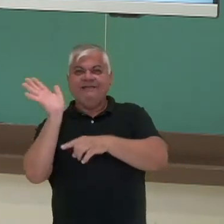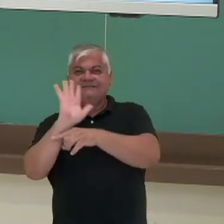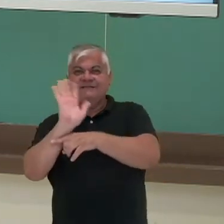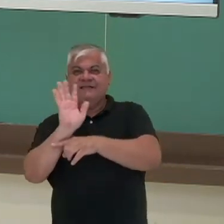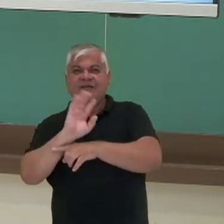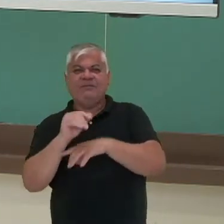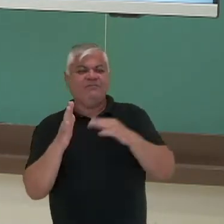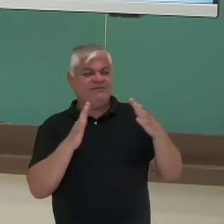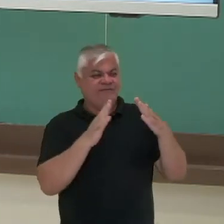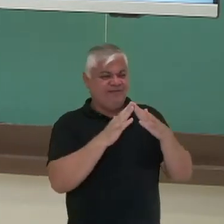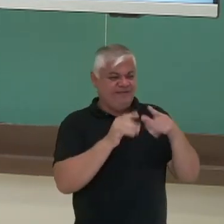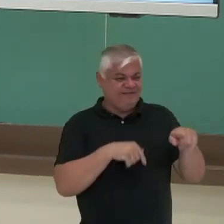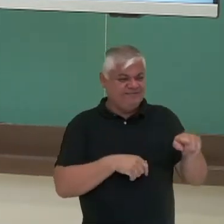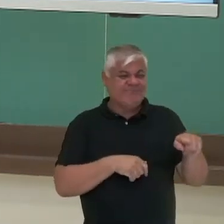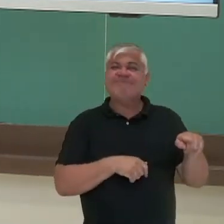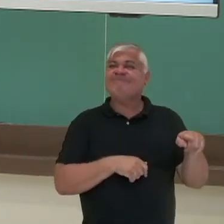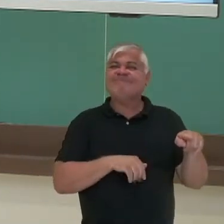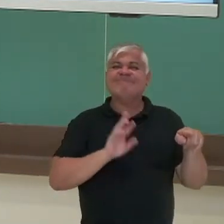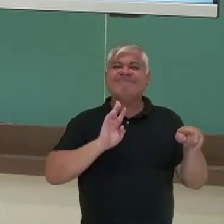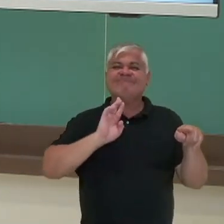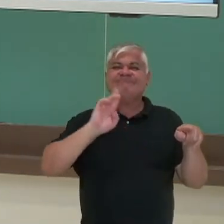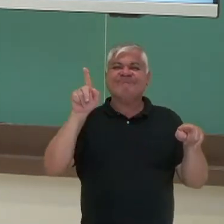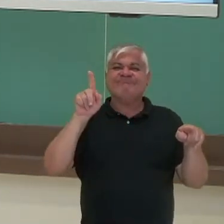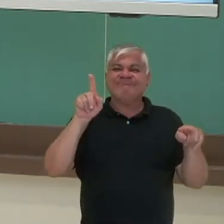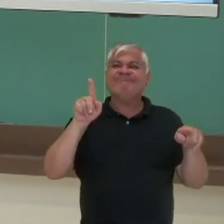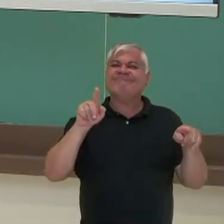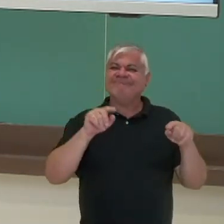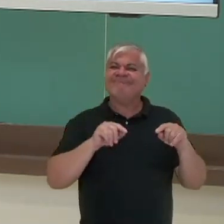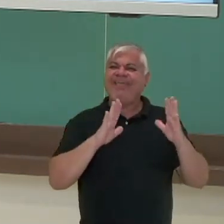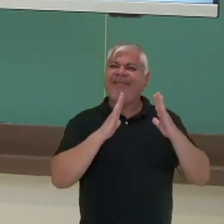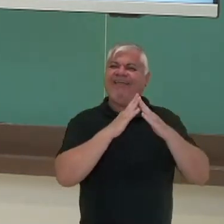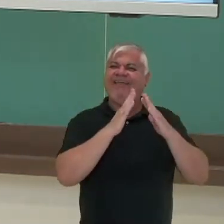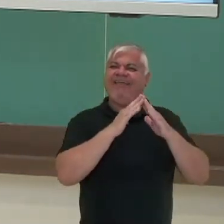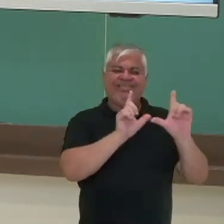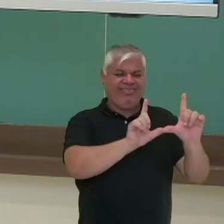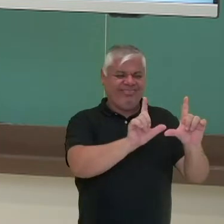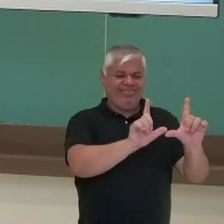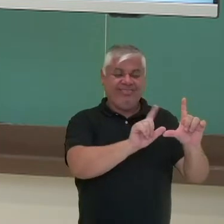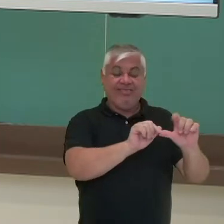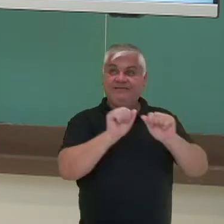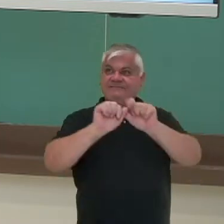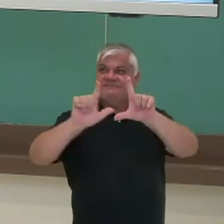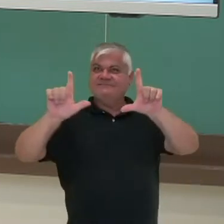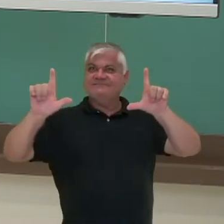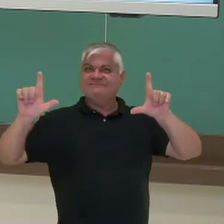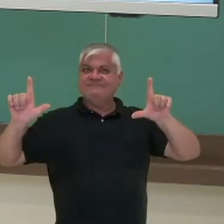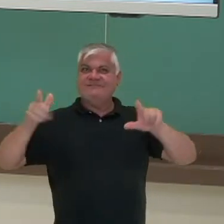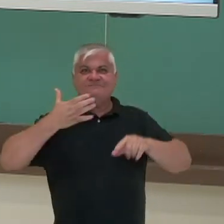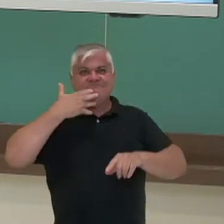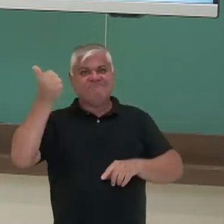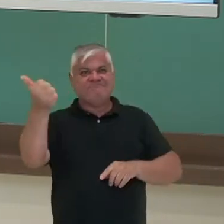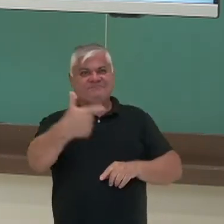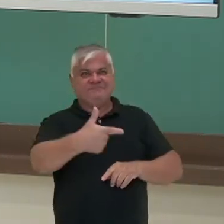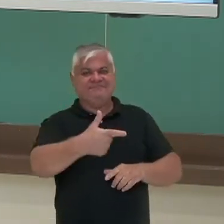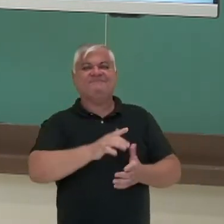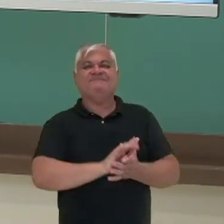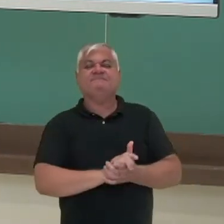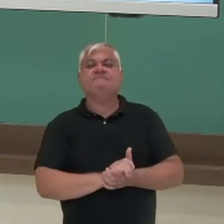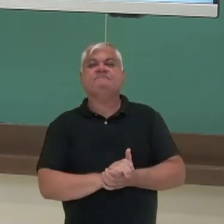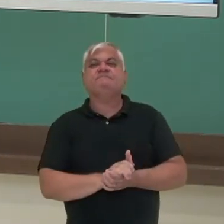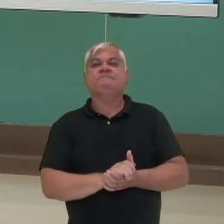em casa, né? Não é a mesma experiência, né? No cinema parece que é bem mais legal, não é mesmo? Vamos lá